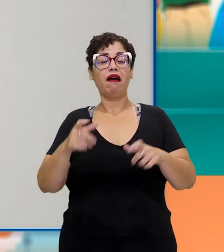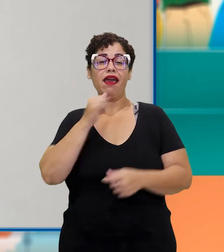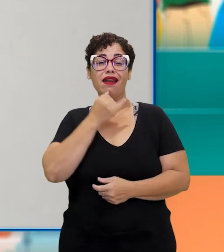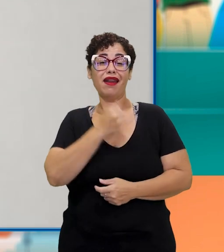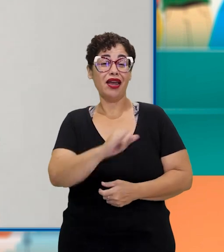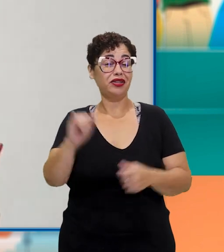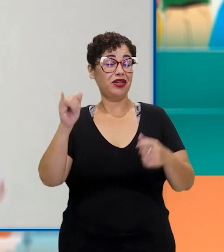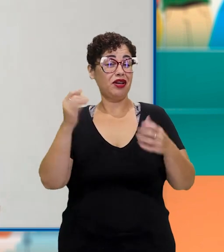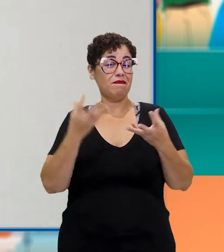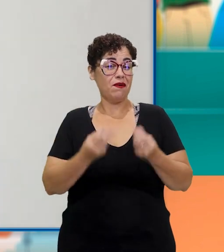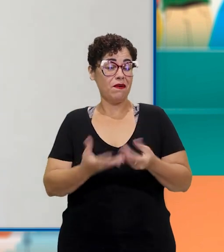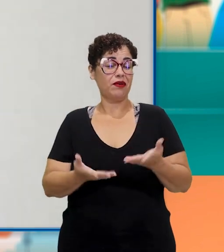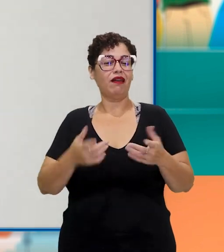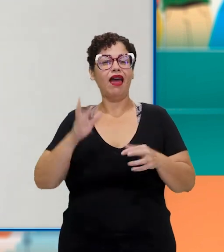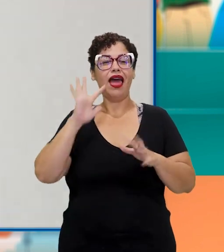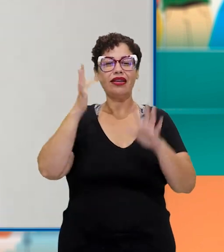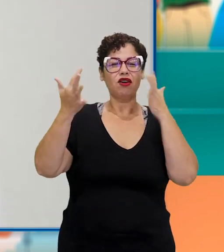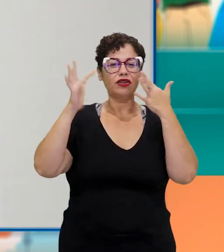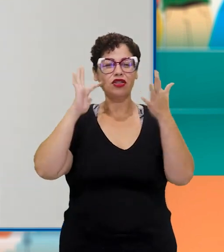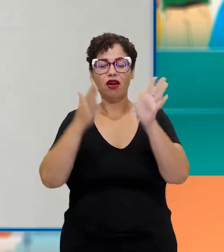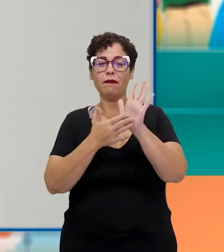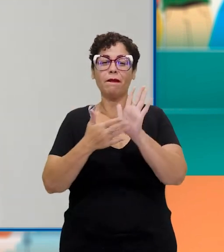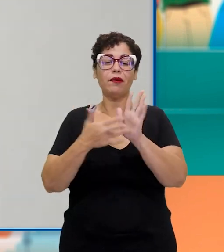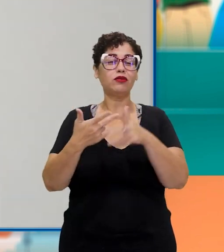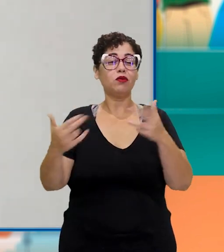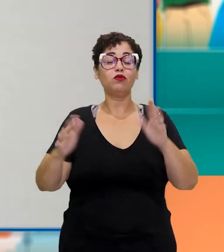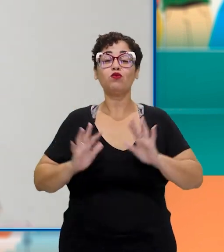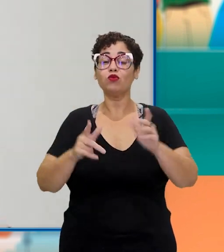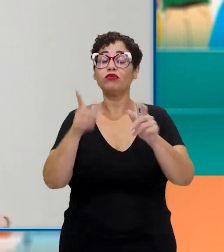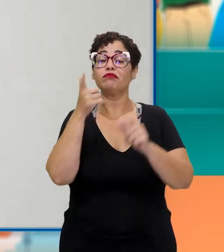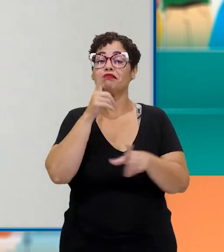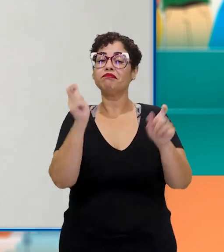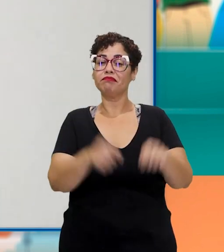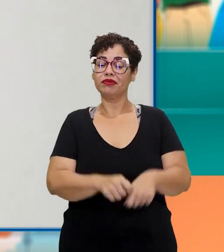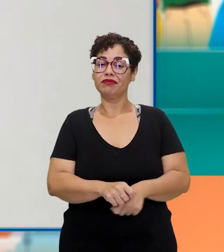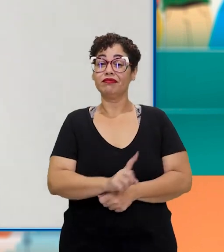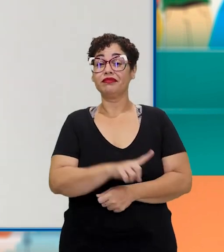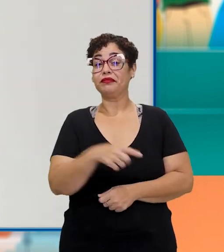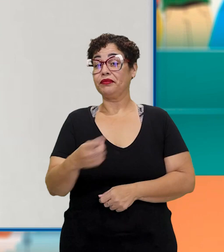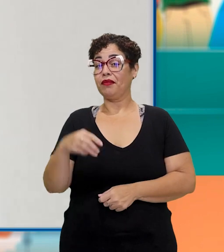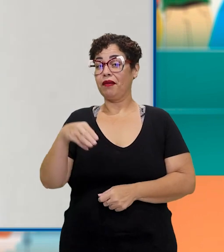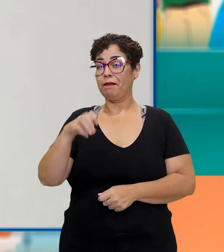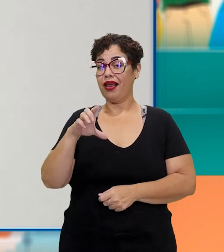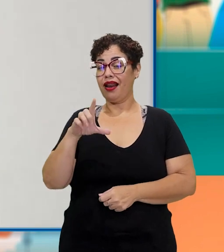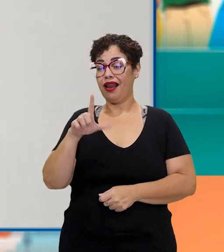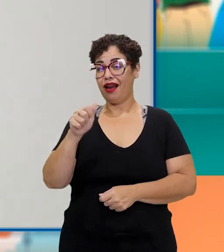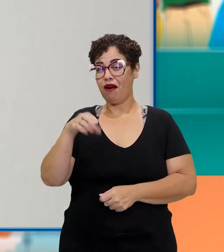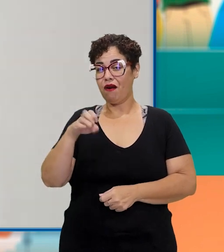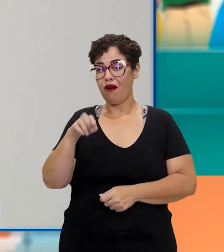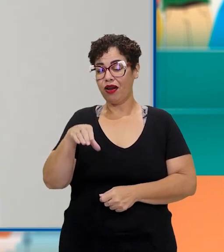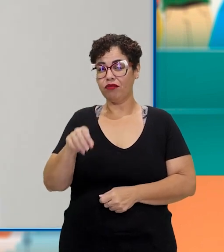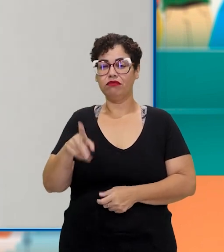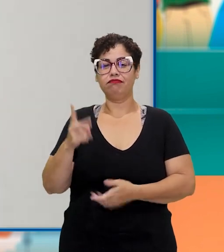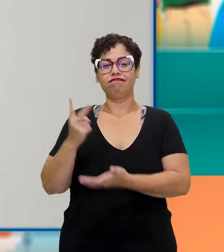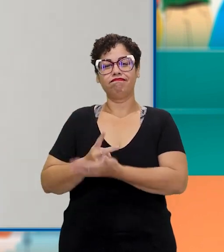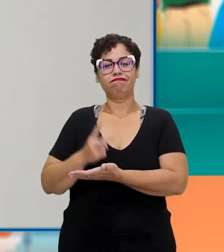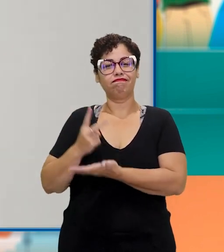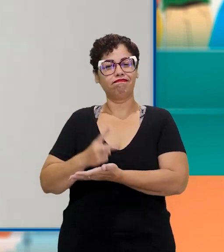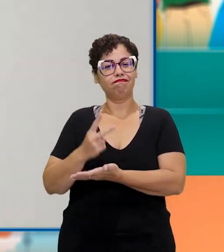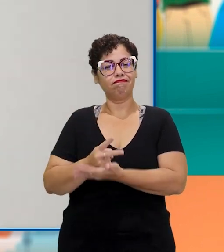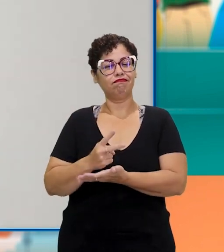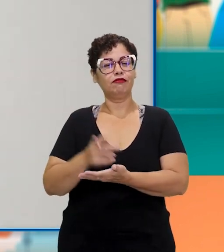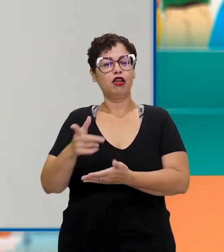espaço, eles são cheios de energia e dão soluções e propostas para tudo. Já os melancólicos são